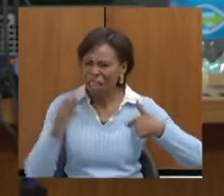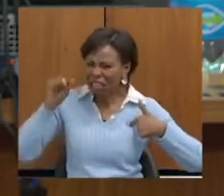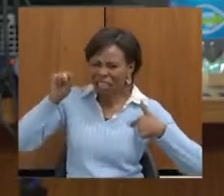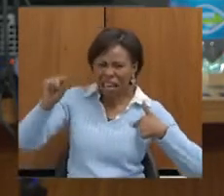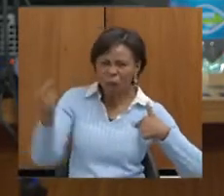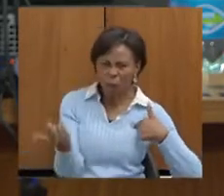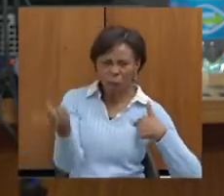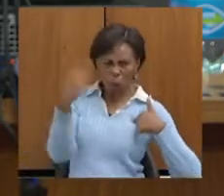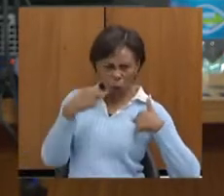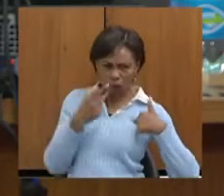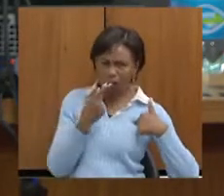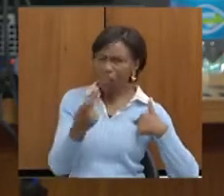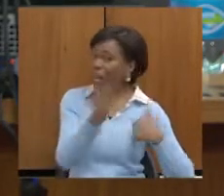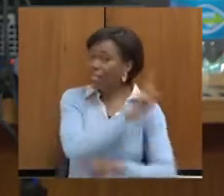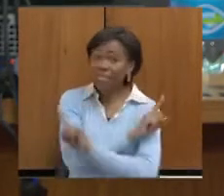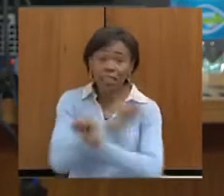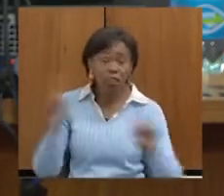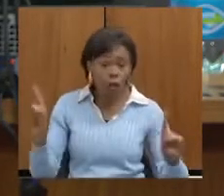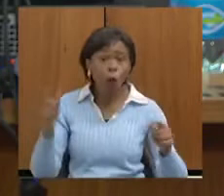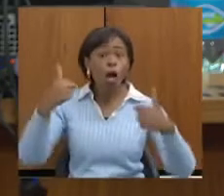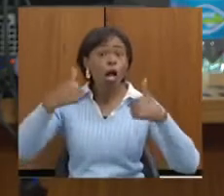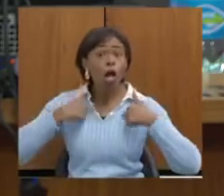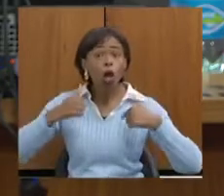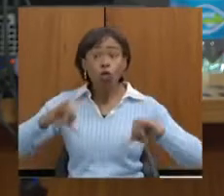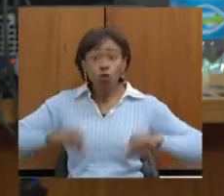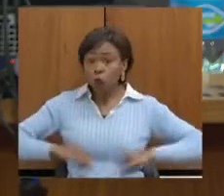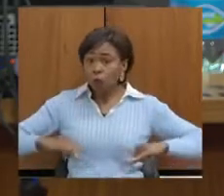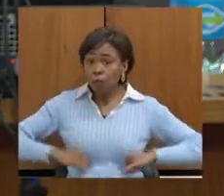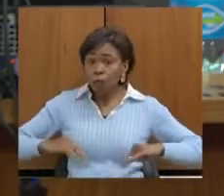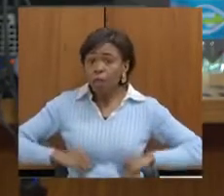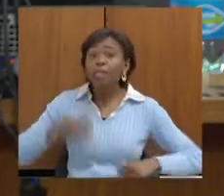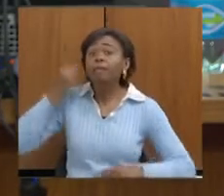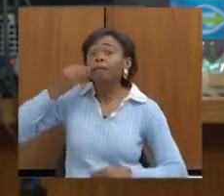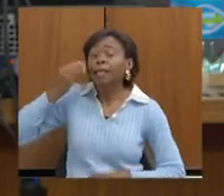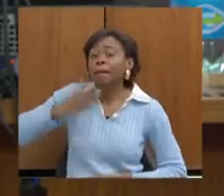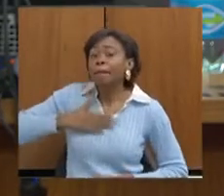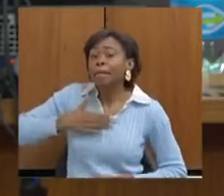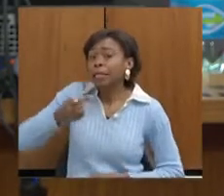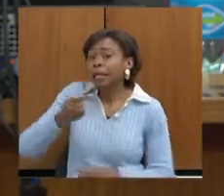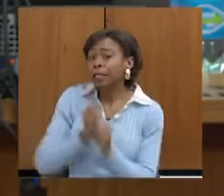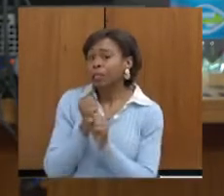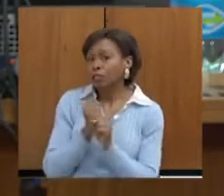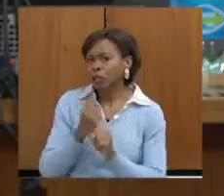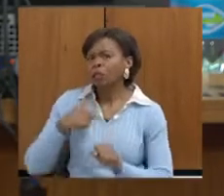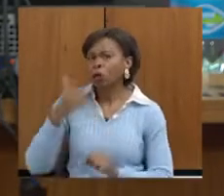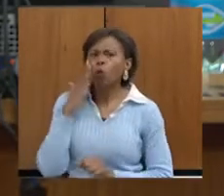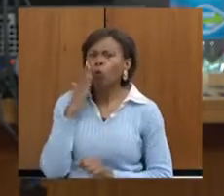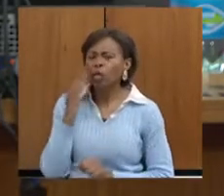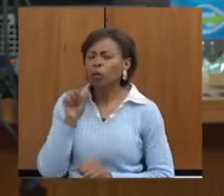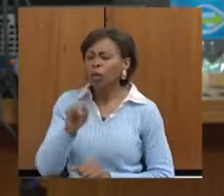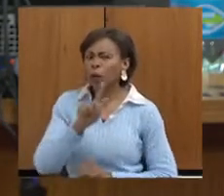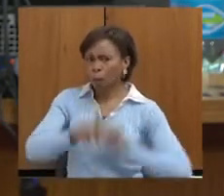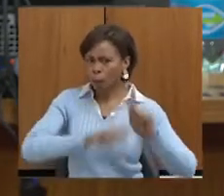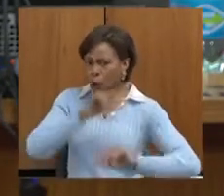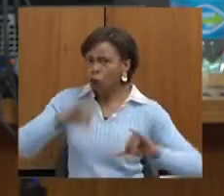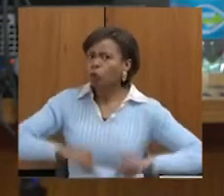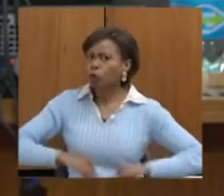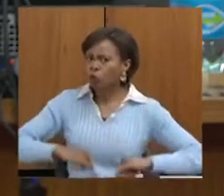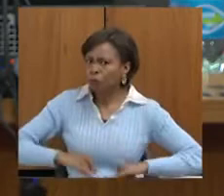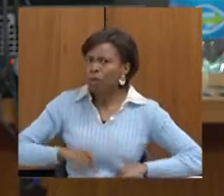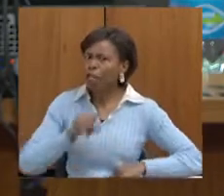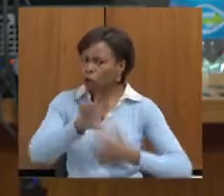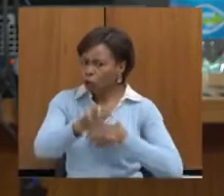Helena me mandou falar eu sou atingir Eu conheço a Minha pauta de sete anos eu sei a luta do meu povo eu sei o sofrimento